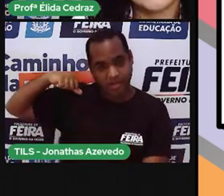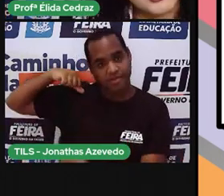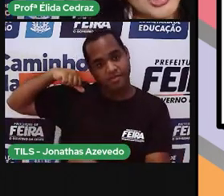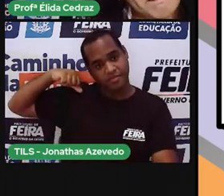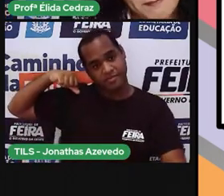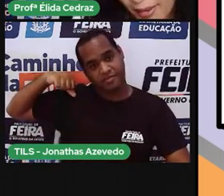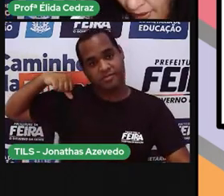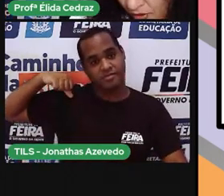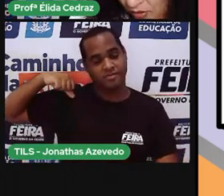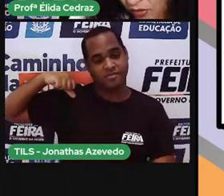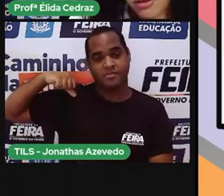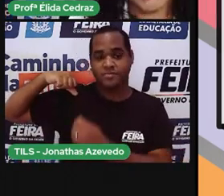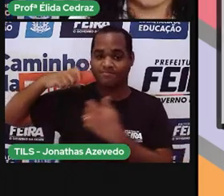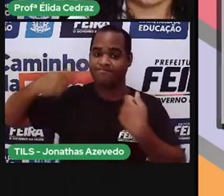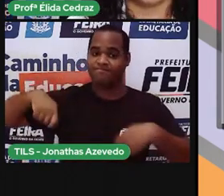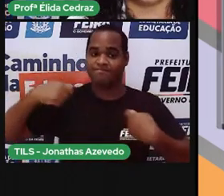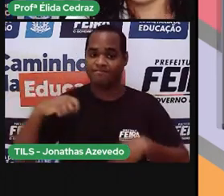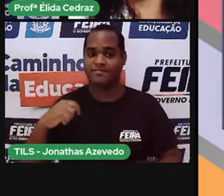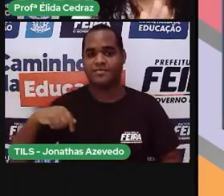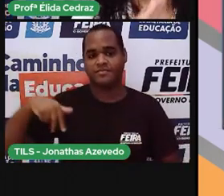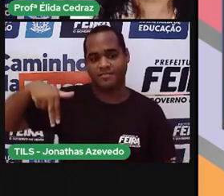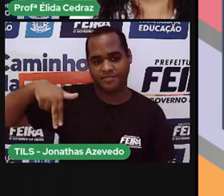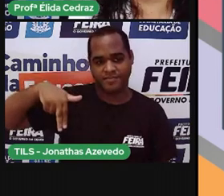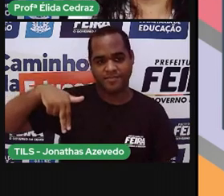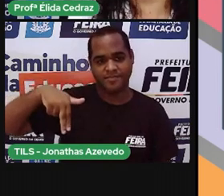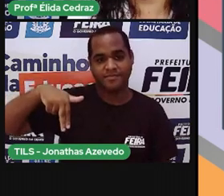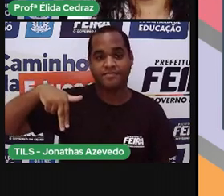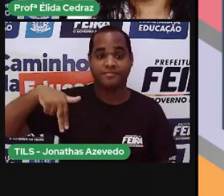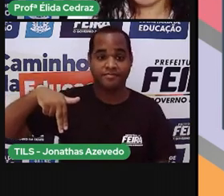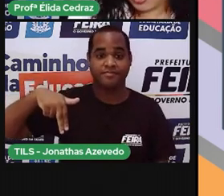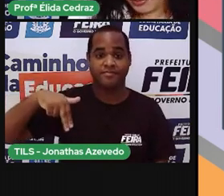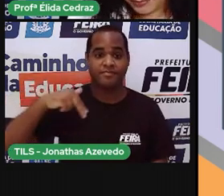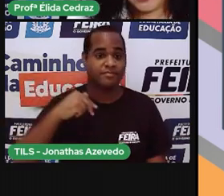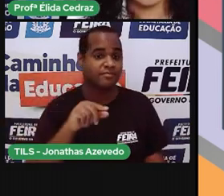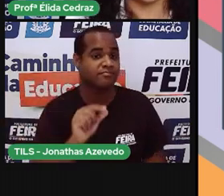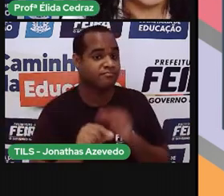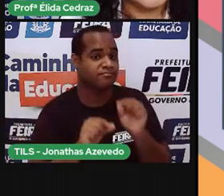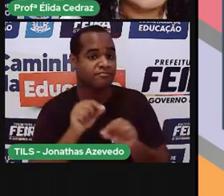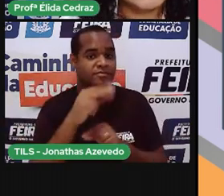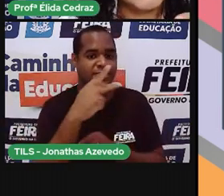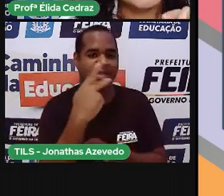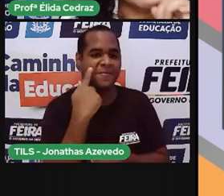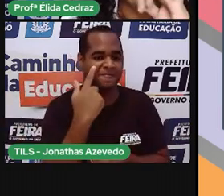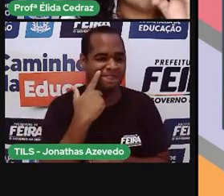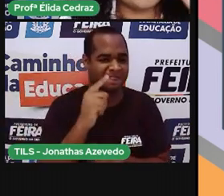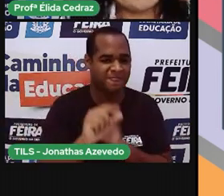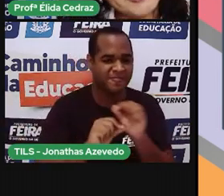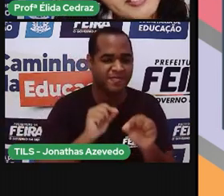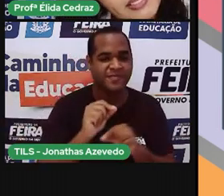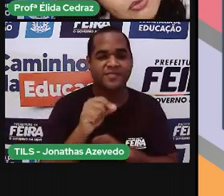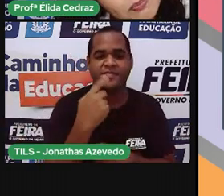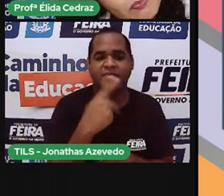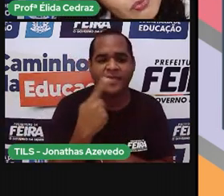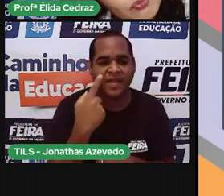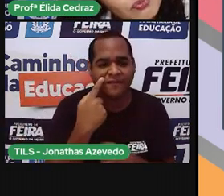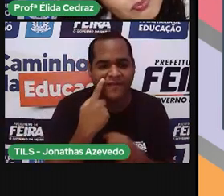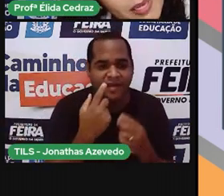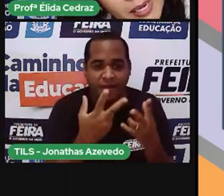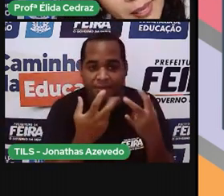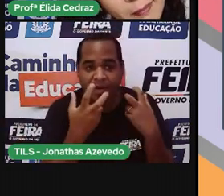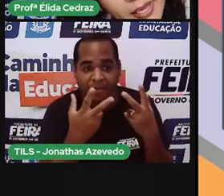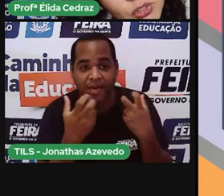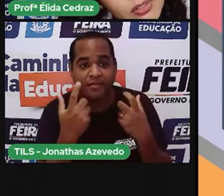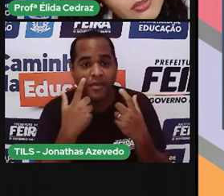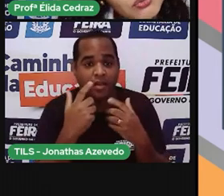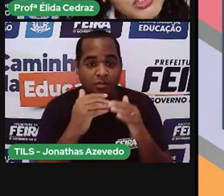tocar ele de pé. É esse instrumento aí, ó. Se você olhar bem aí,